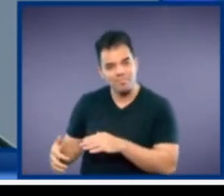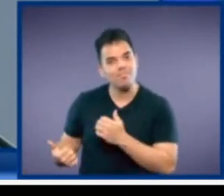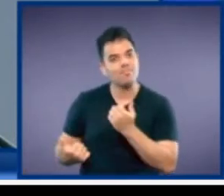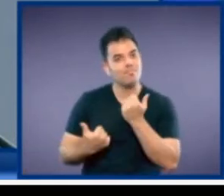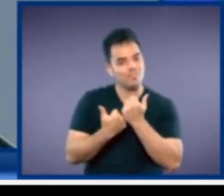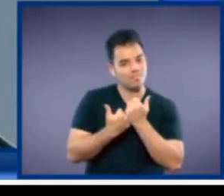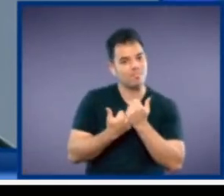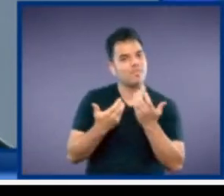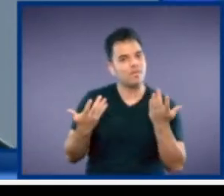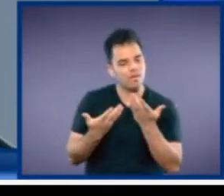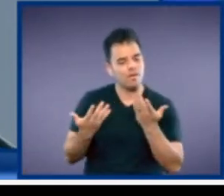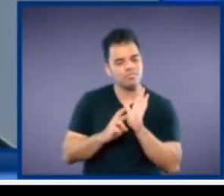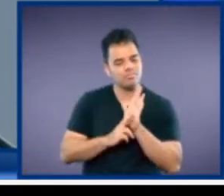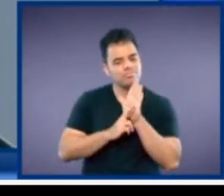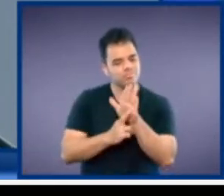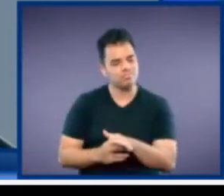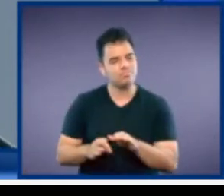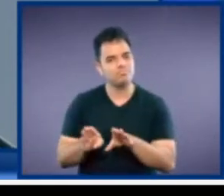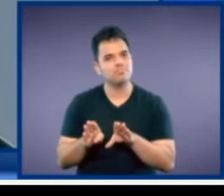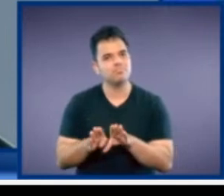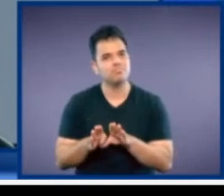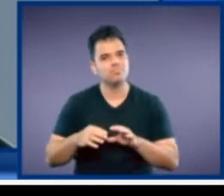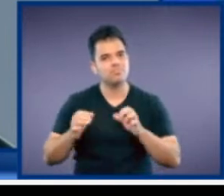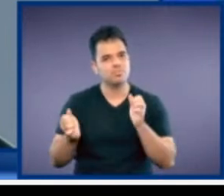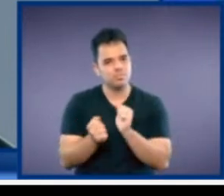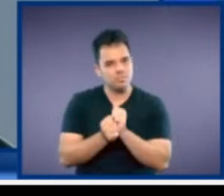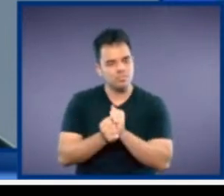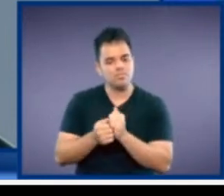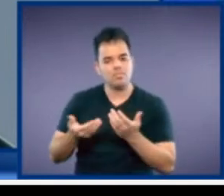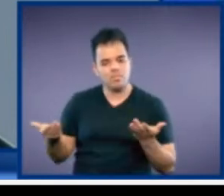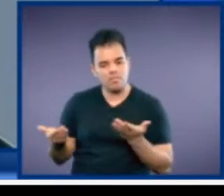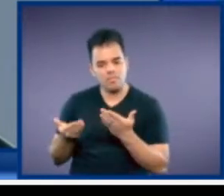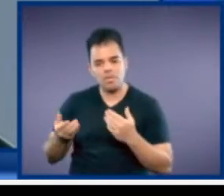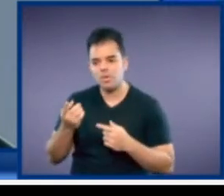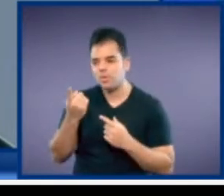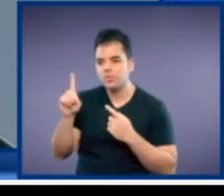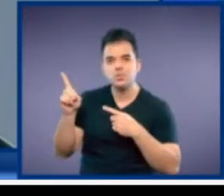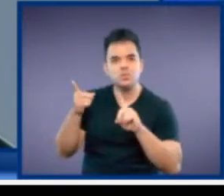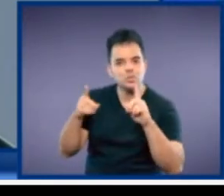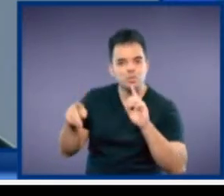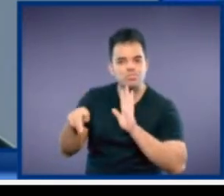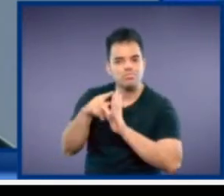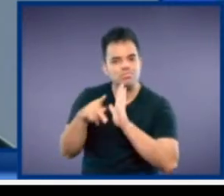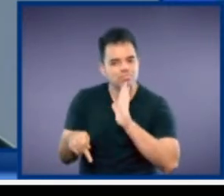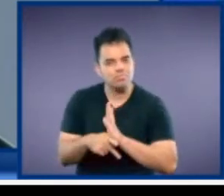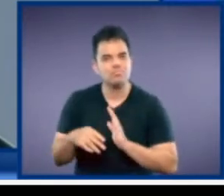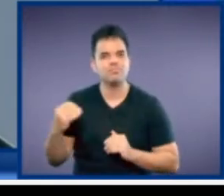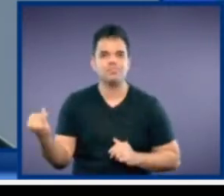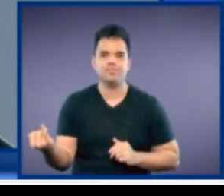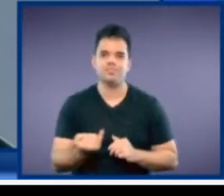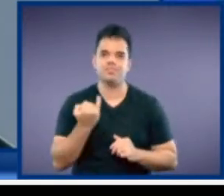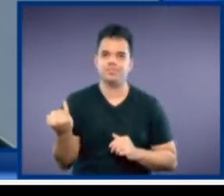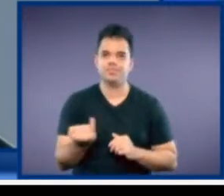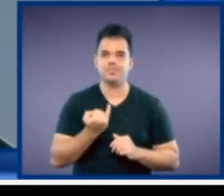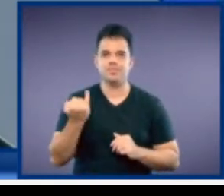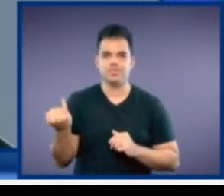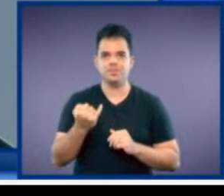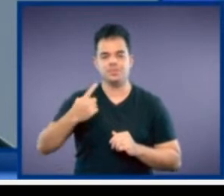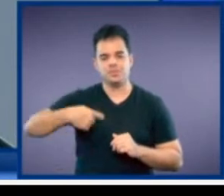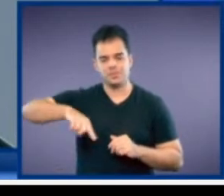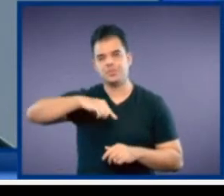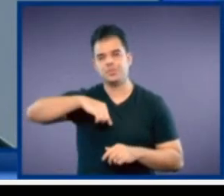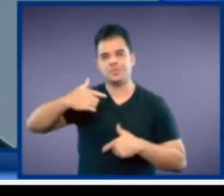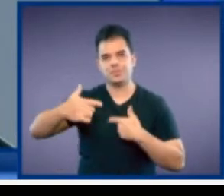aqui. E é uma honra enorme estar aqui fazendo desses últimos atos, um dos últimos projetos tão importantes do nosso trabalho